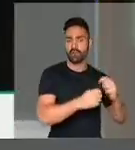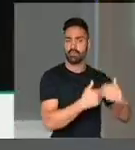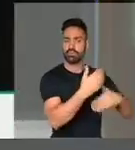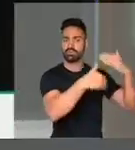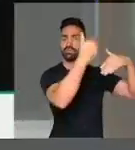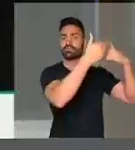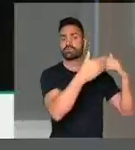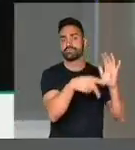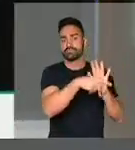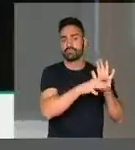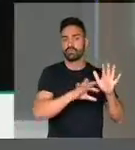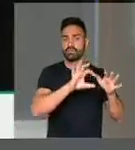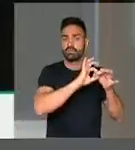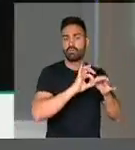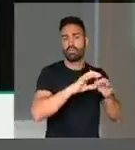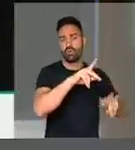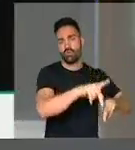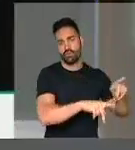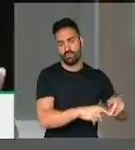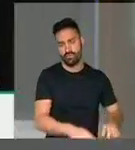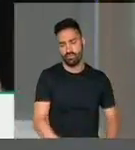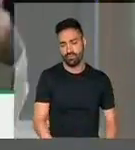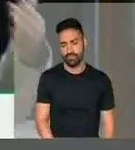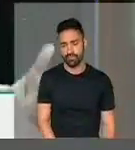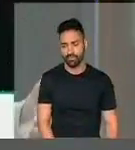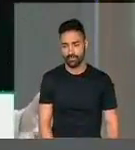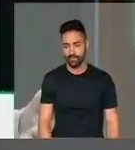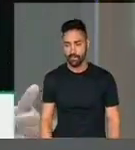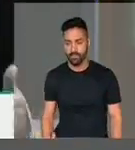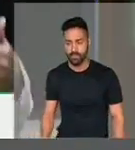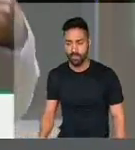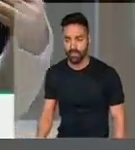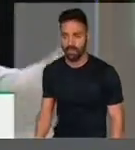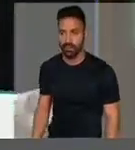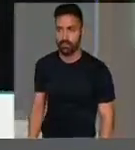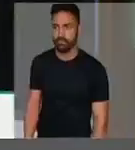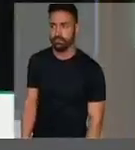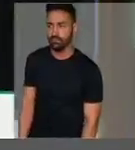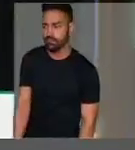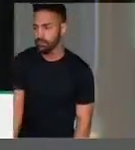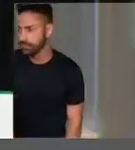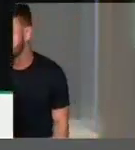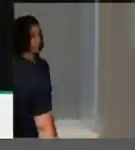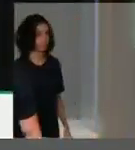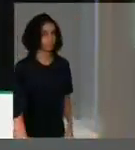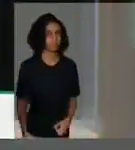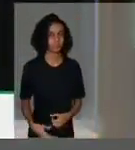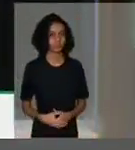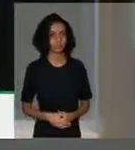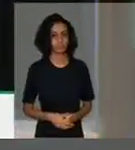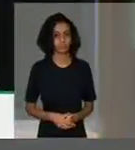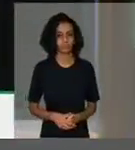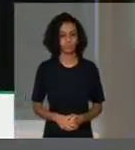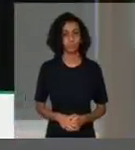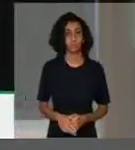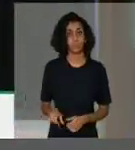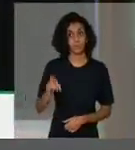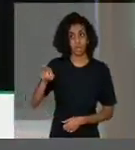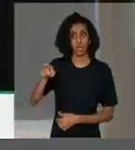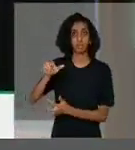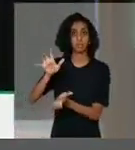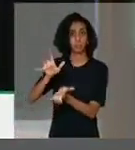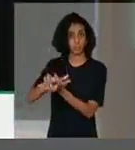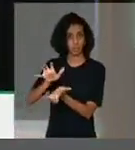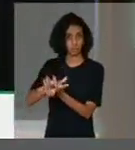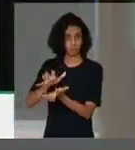com as suas populações. E, obviamente, que o estado de Pernambuco, que está perto, conhece e sabe